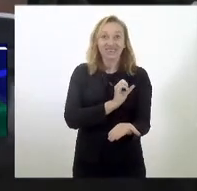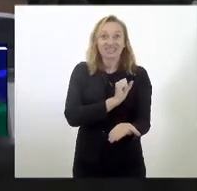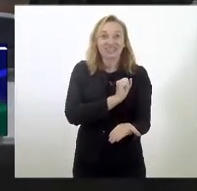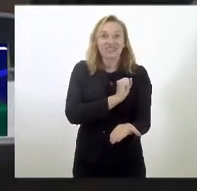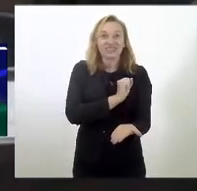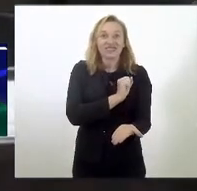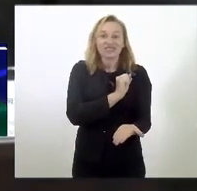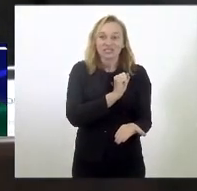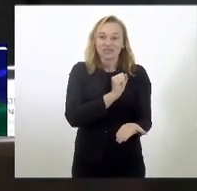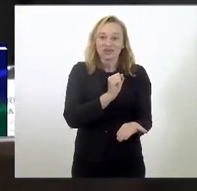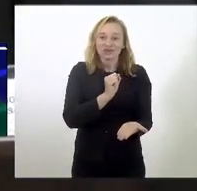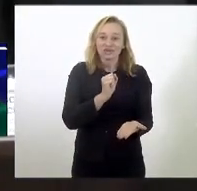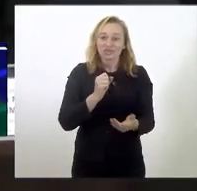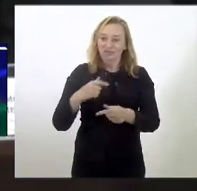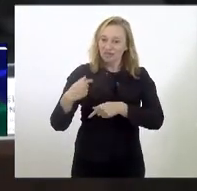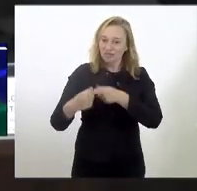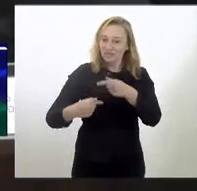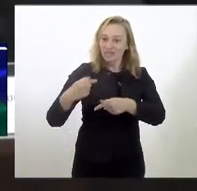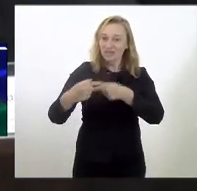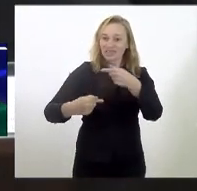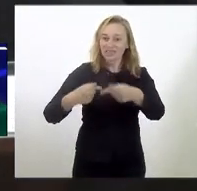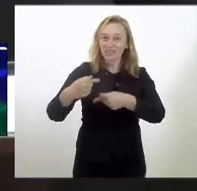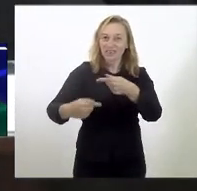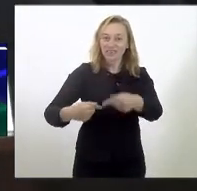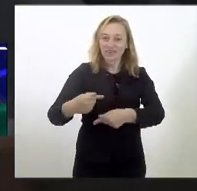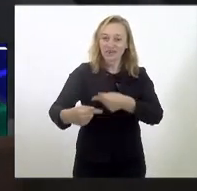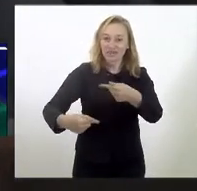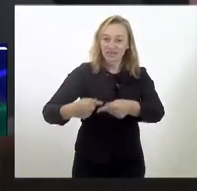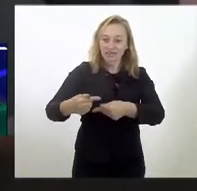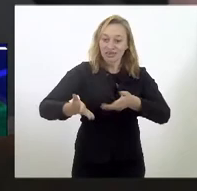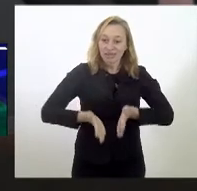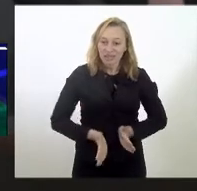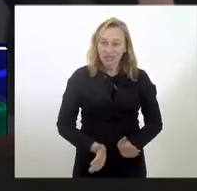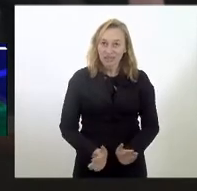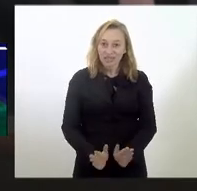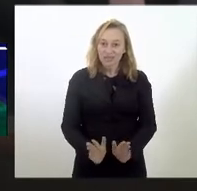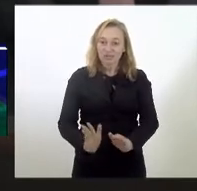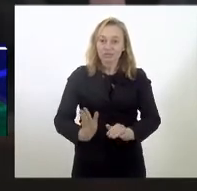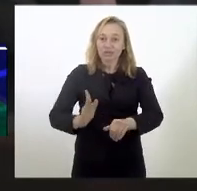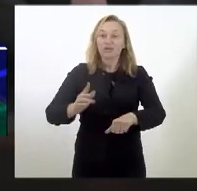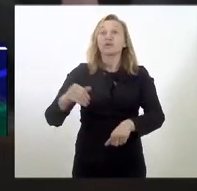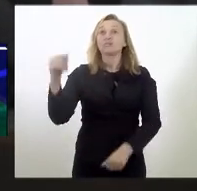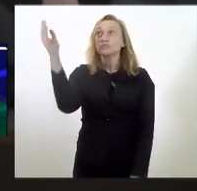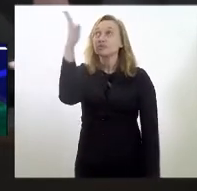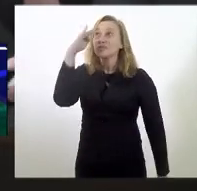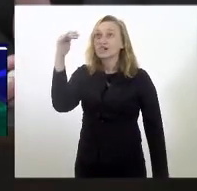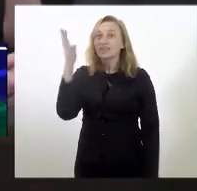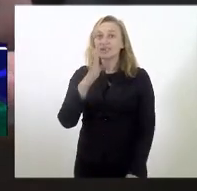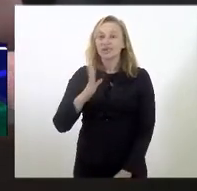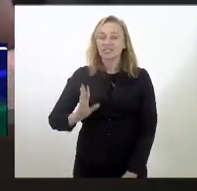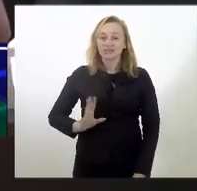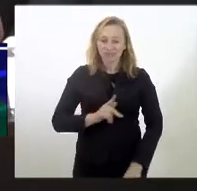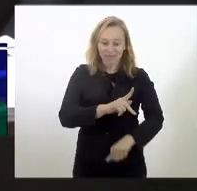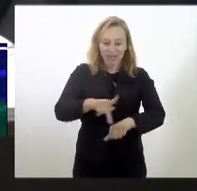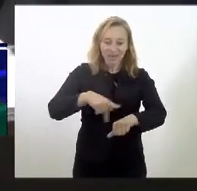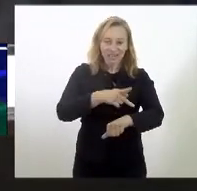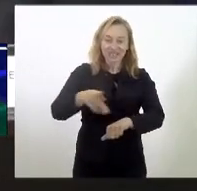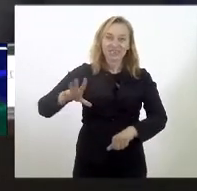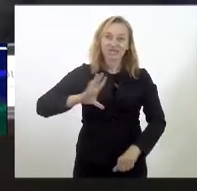amada. Dos filhos deste solo és mãe, gentil,